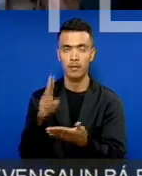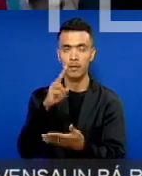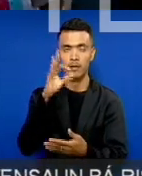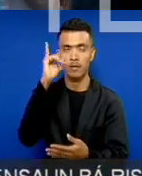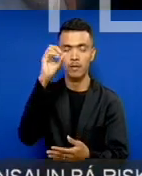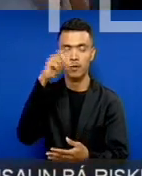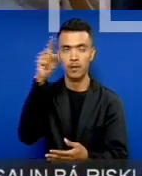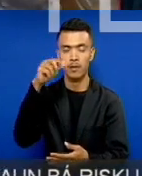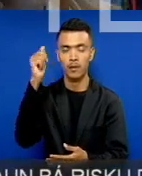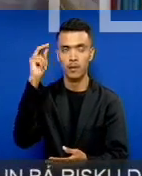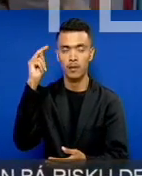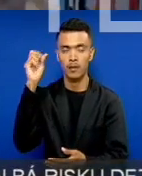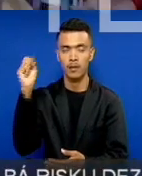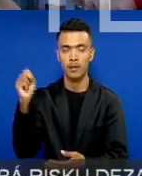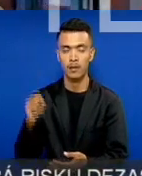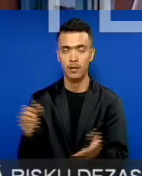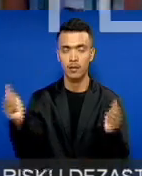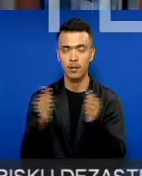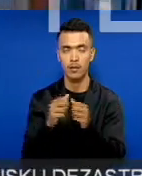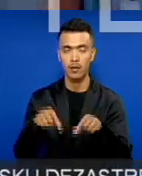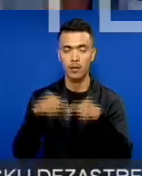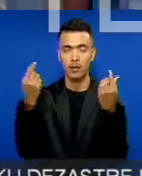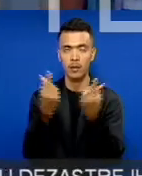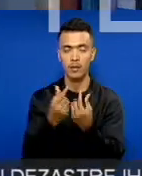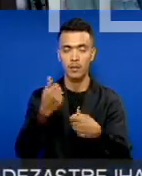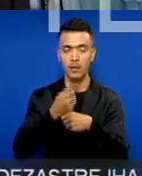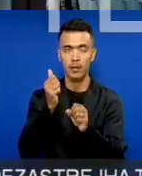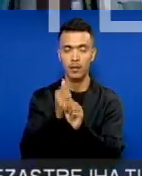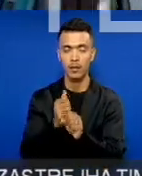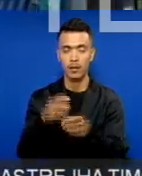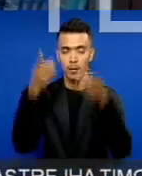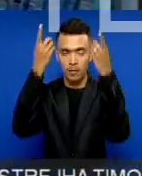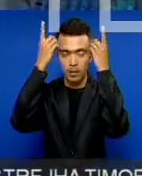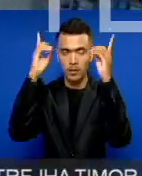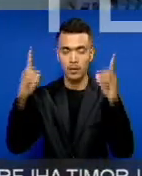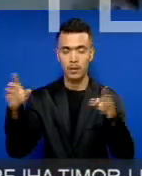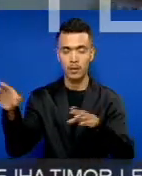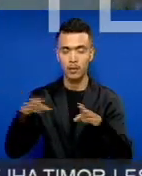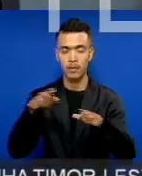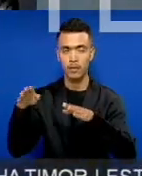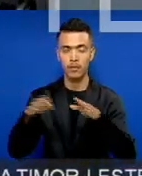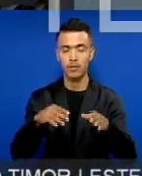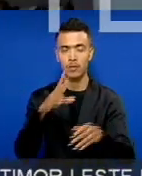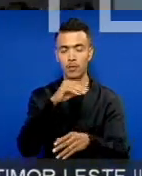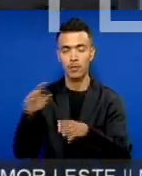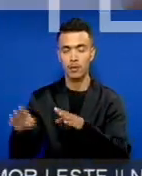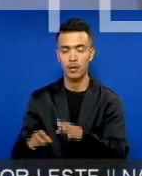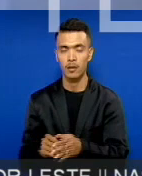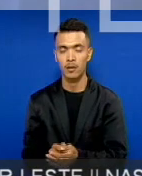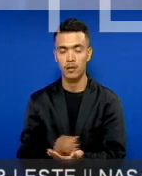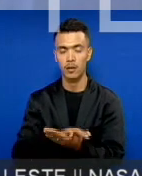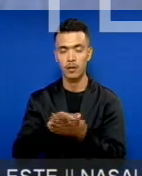na Região Língua Portuguesa, onde a equipa falamos visita para a Biblioteca na Behalibur Livro, no História de Timor, no